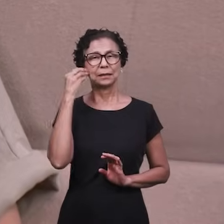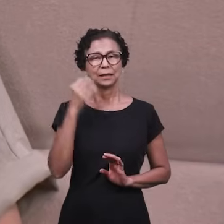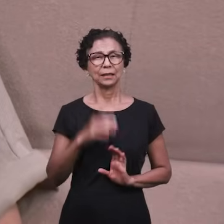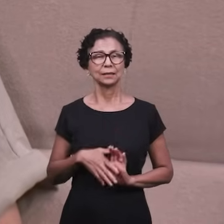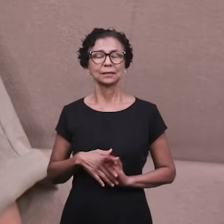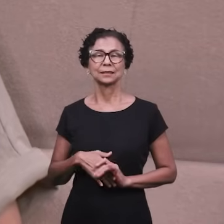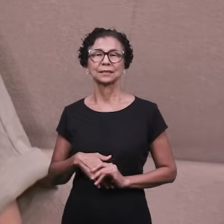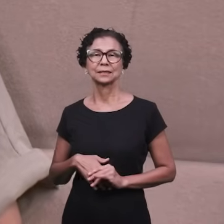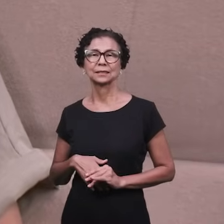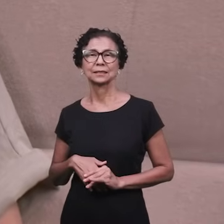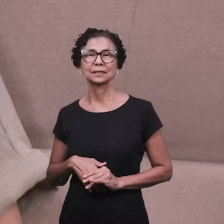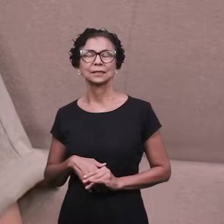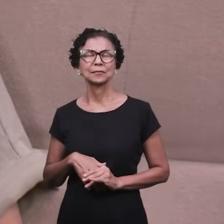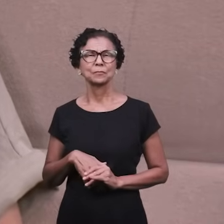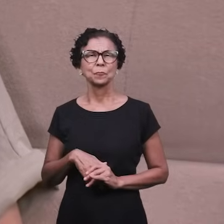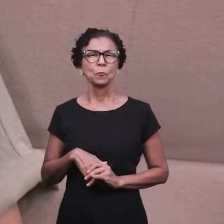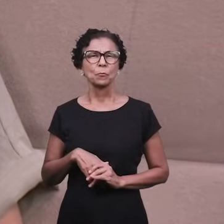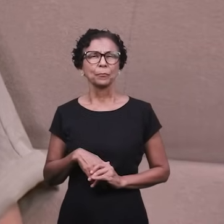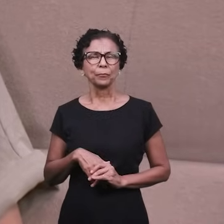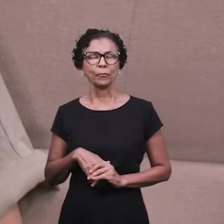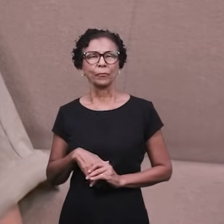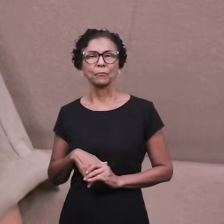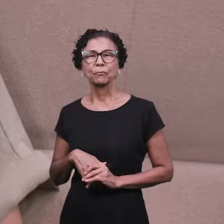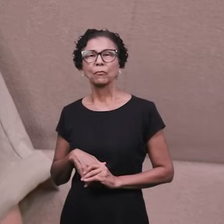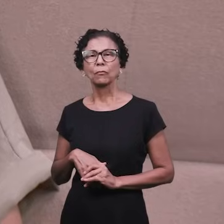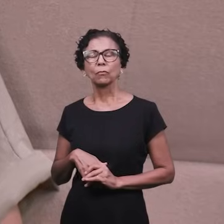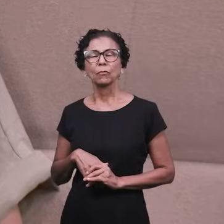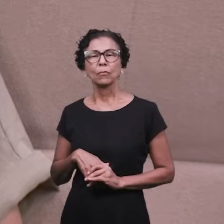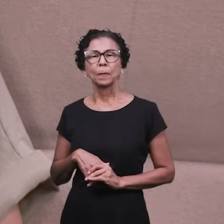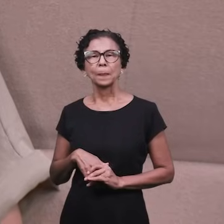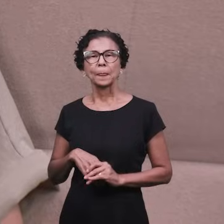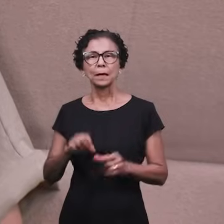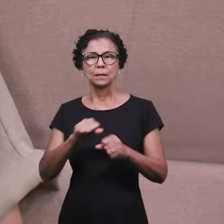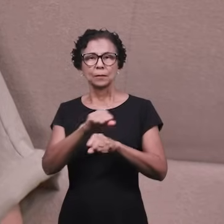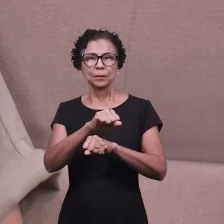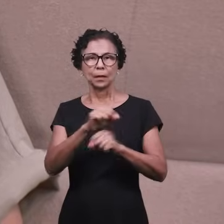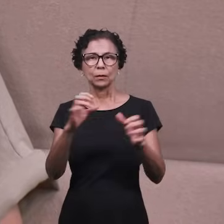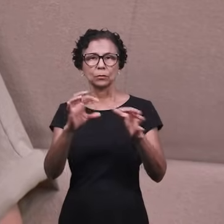recente essa. Foi uma aula que eu estava dando no Unidos em Família.